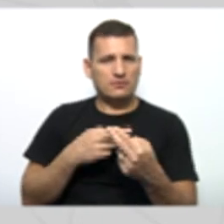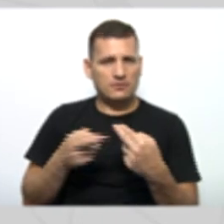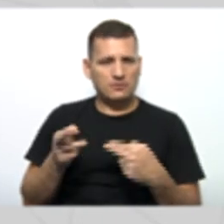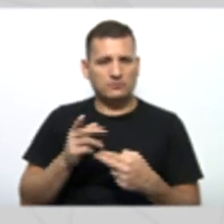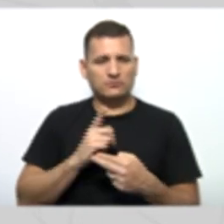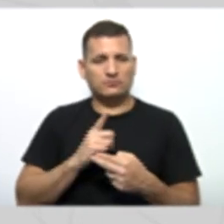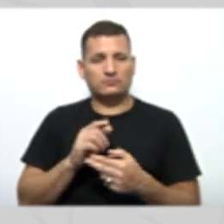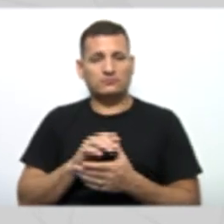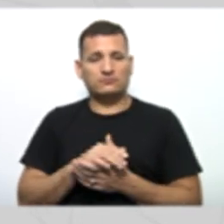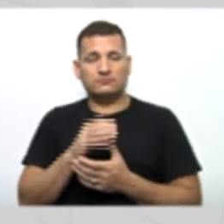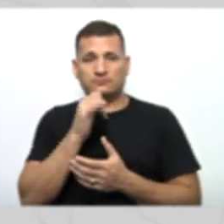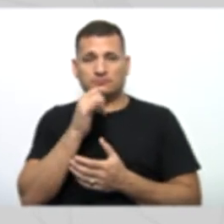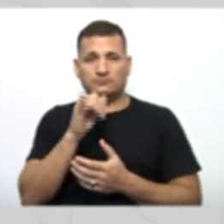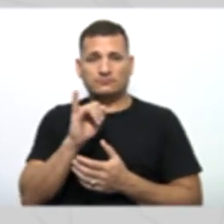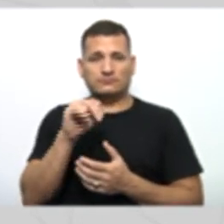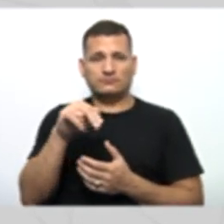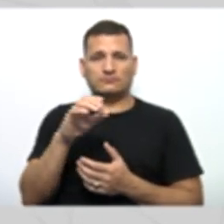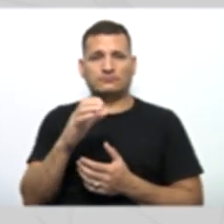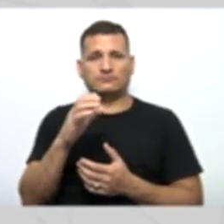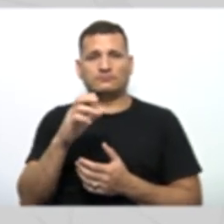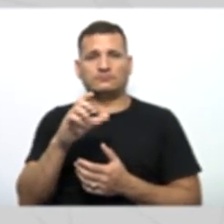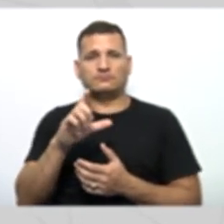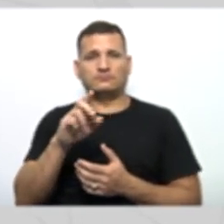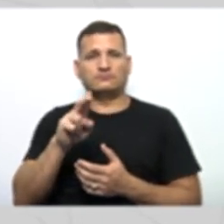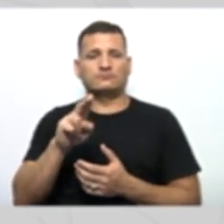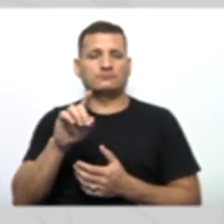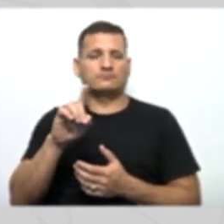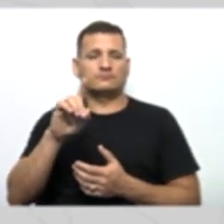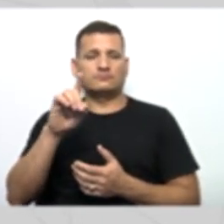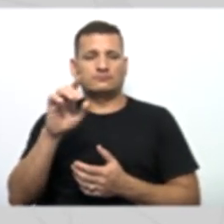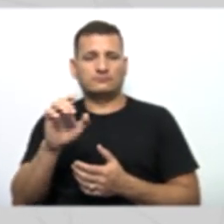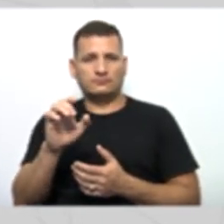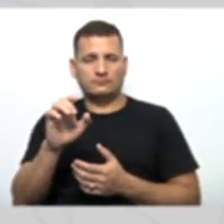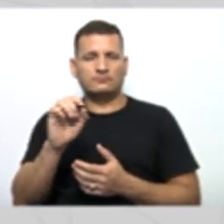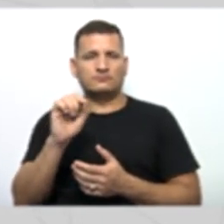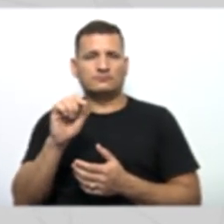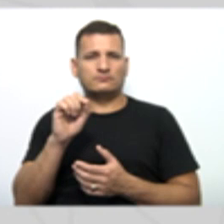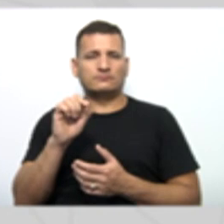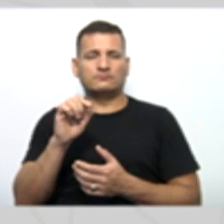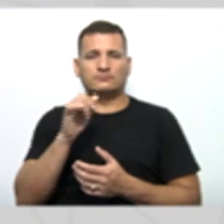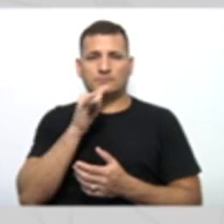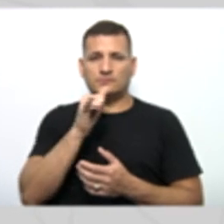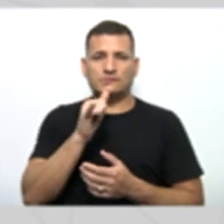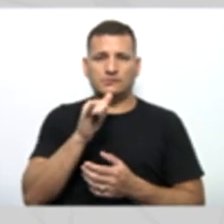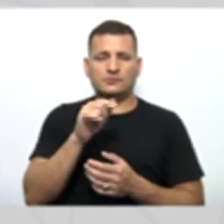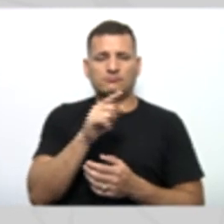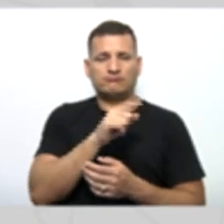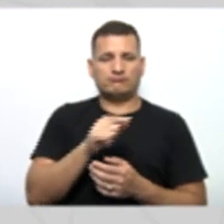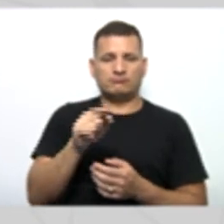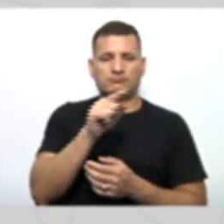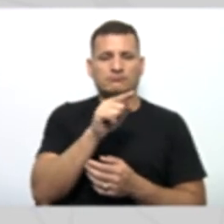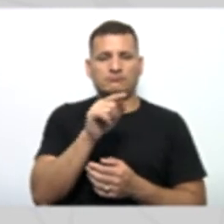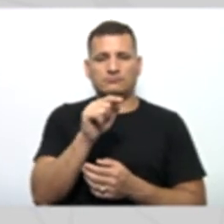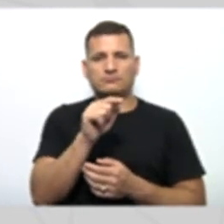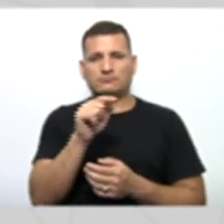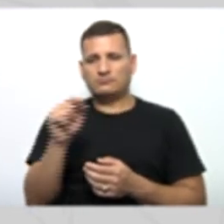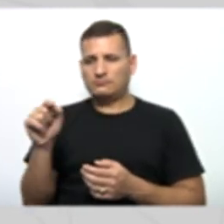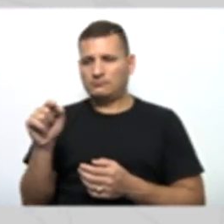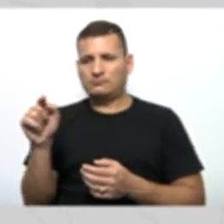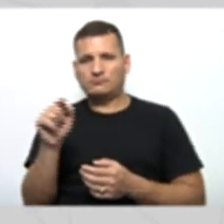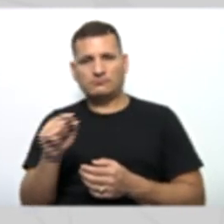include quando o caso de uso está inserido a outro, certo? Ó,